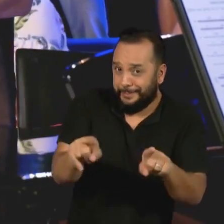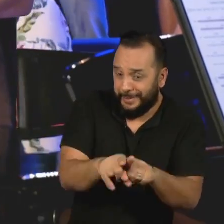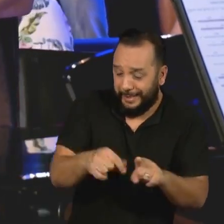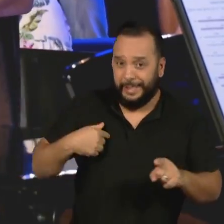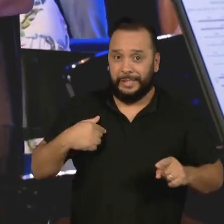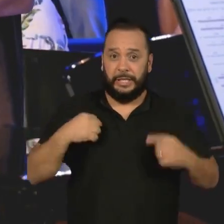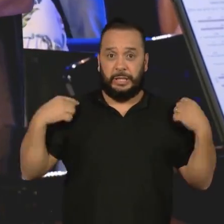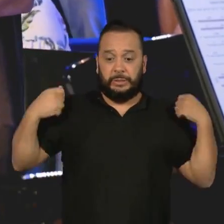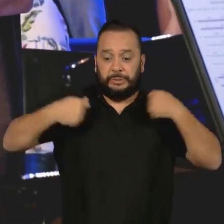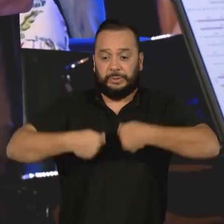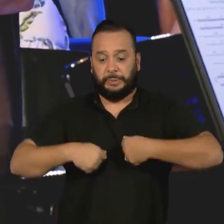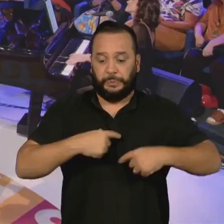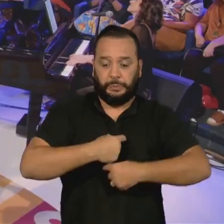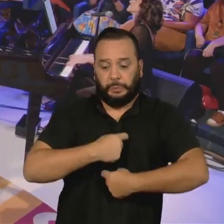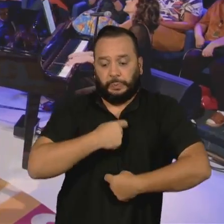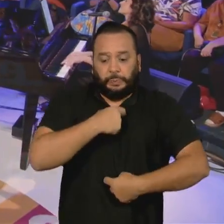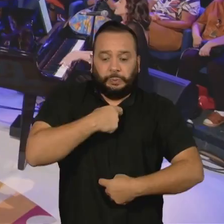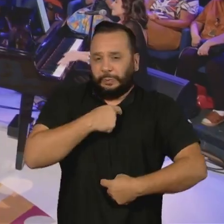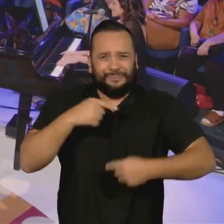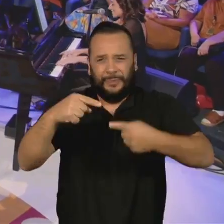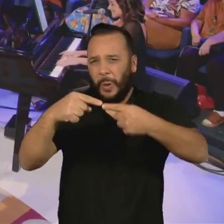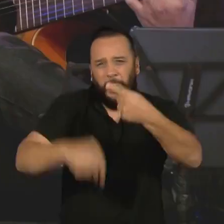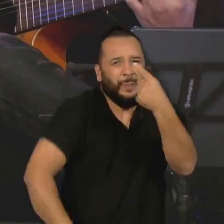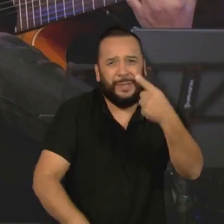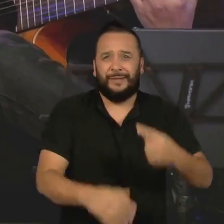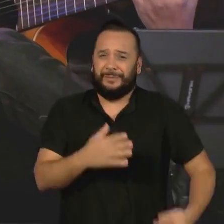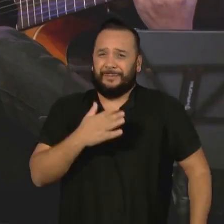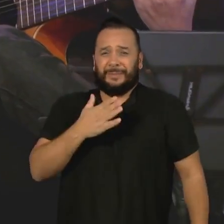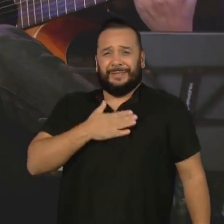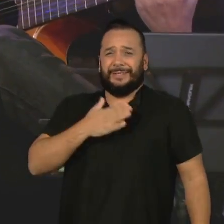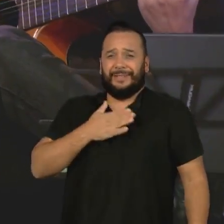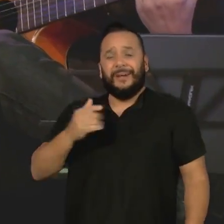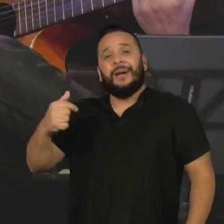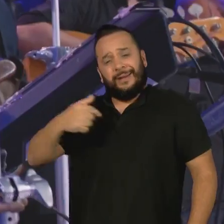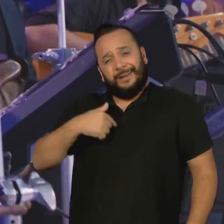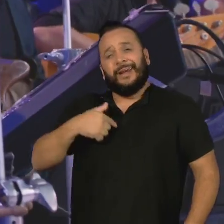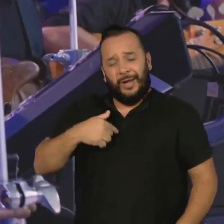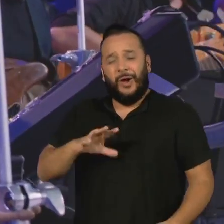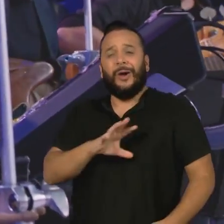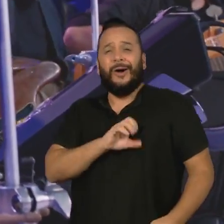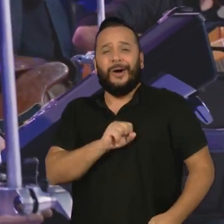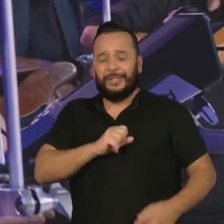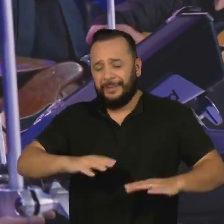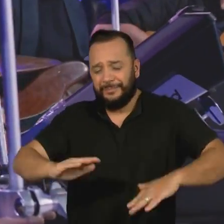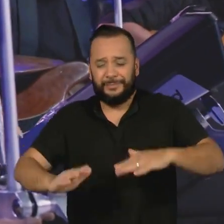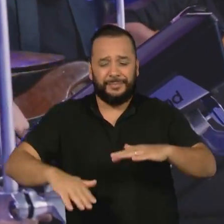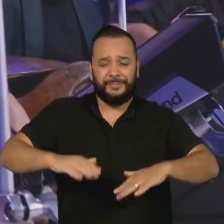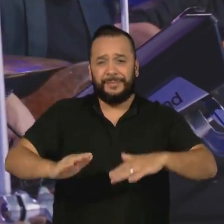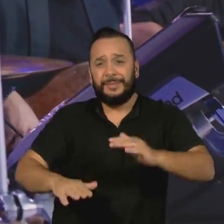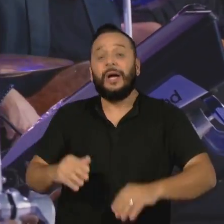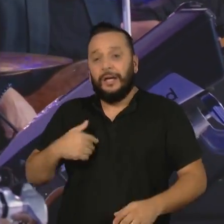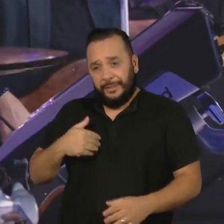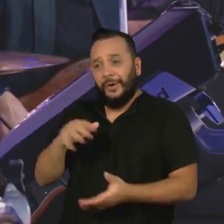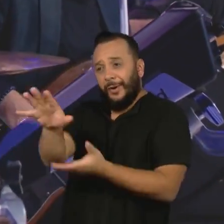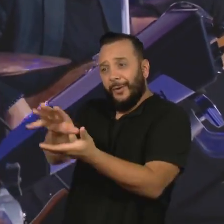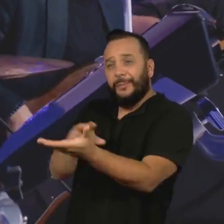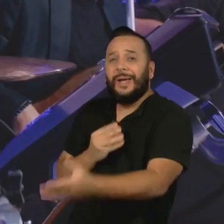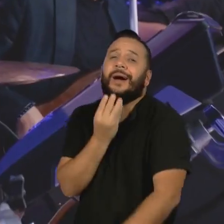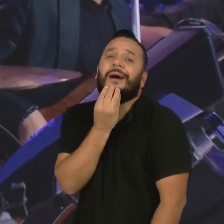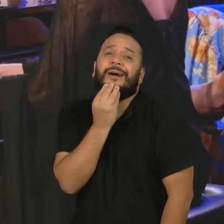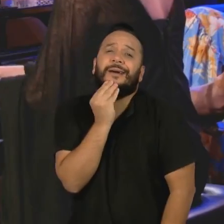bem gravado em paletó. Minha oratória é em dó maior. Só Noel Rosa eu sei cantar